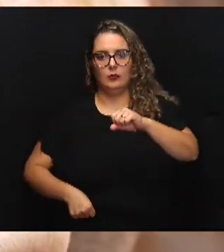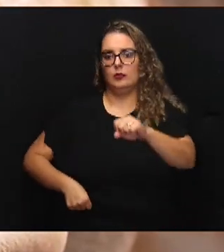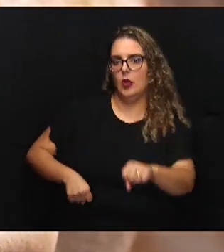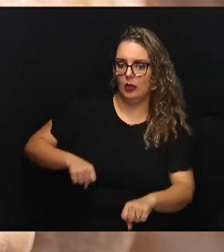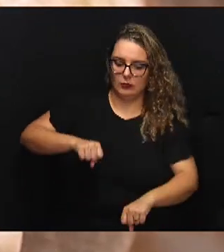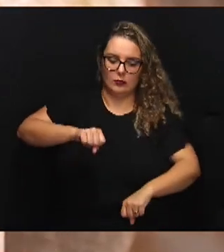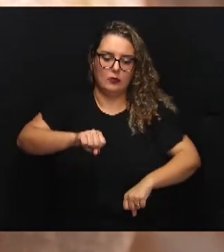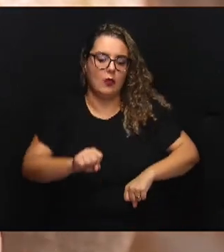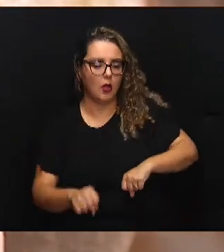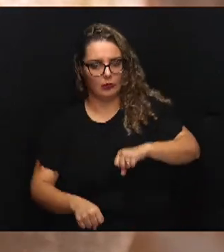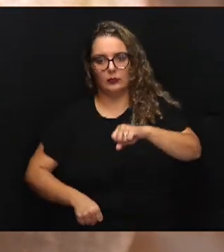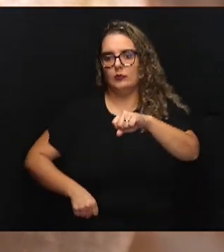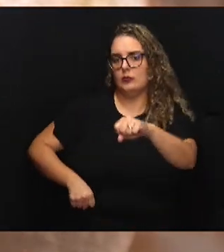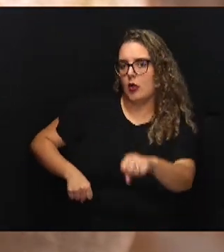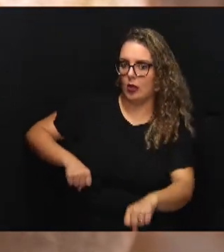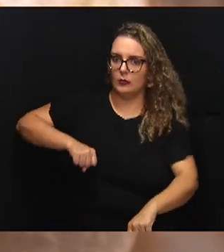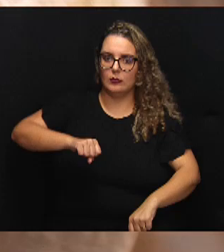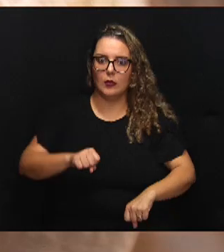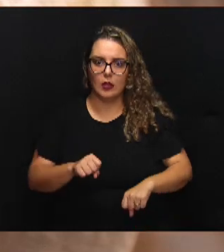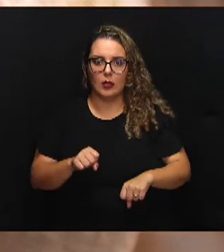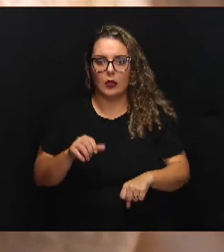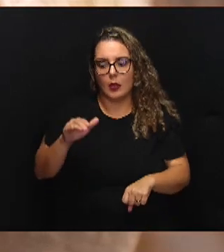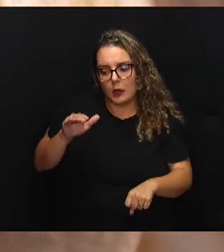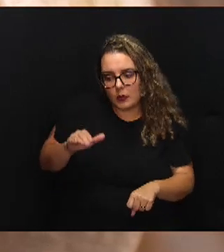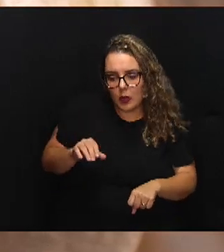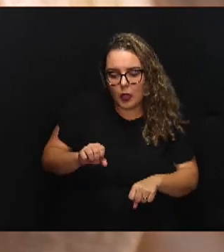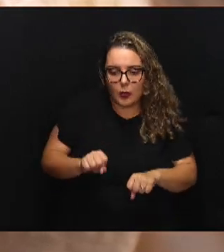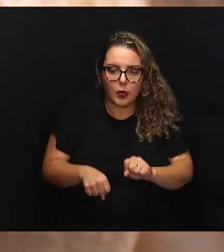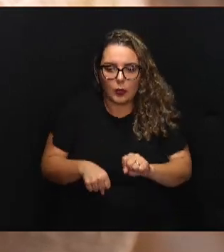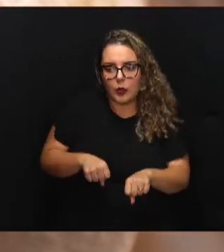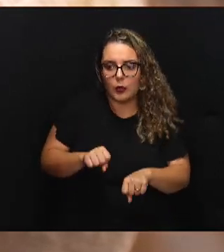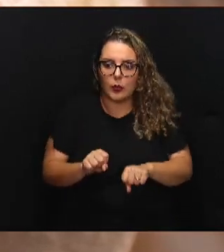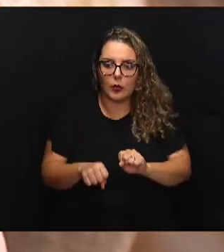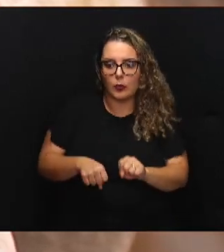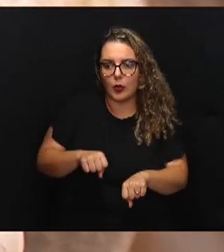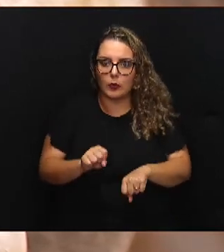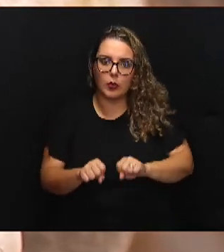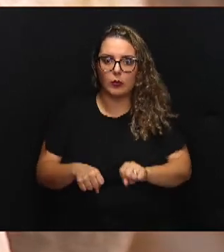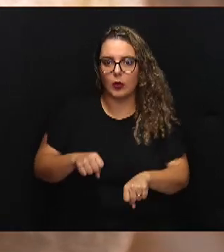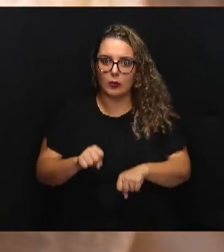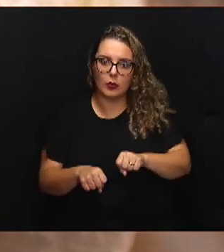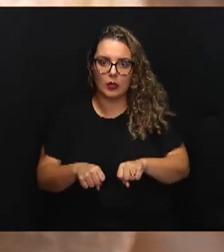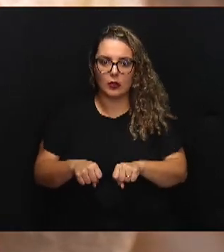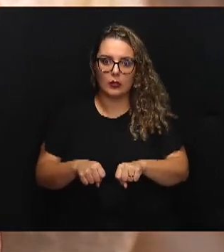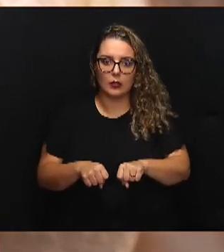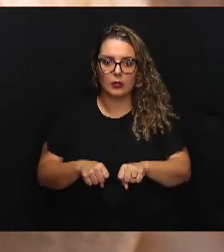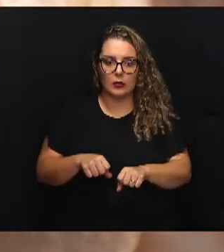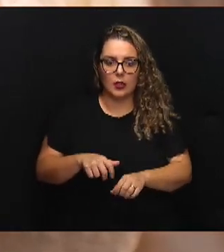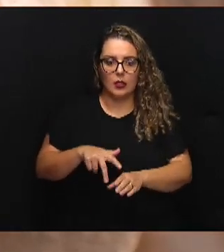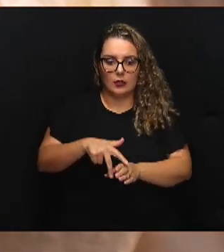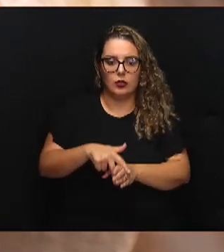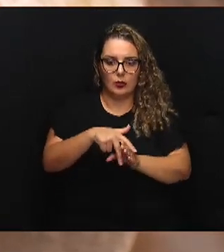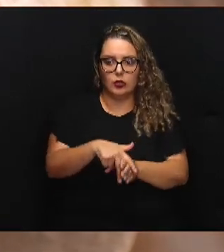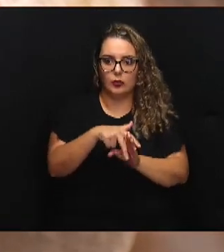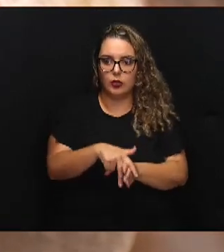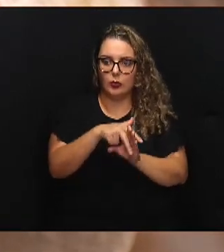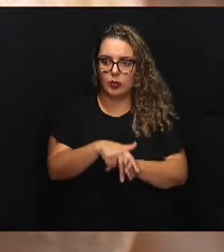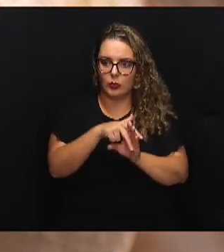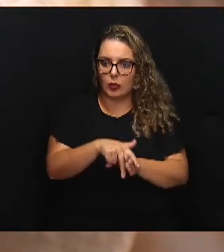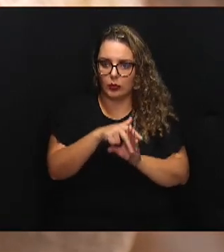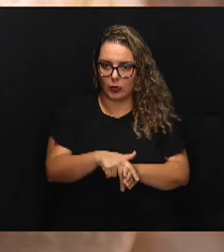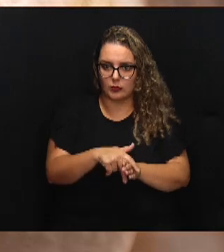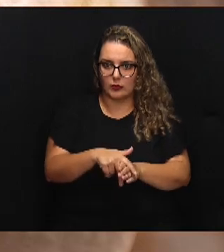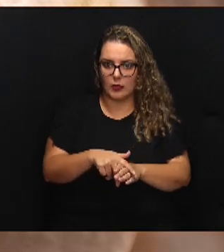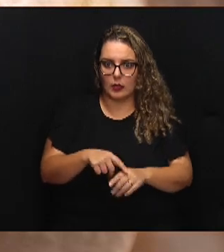dar um movimento um pouco maior. Um cavalo menor, ele tem o passo um pouco menorzinho. Então o estímulo é mais rápido, porque